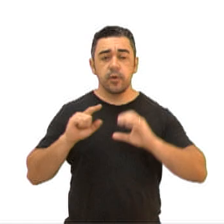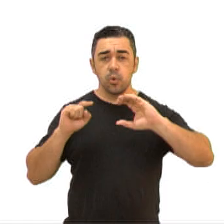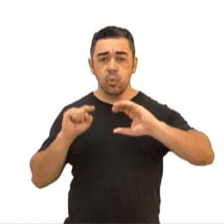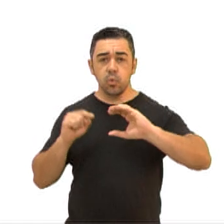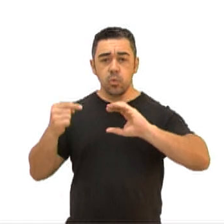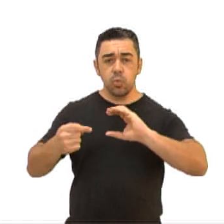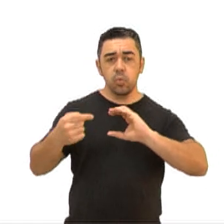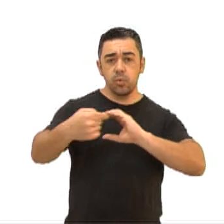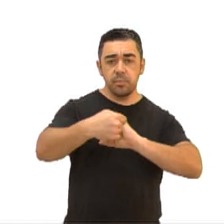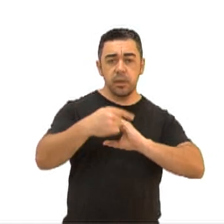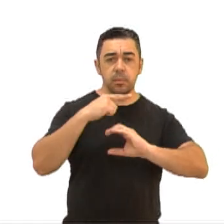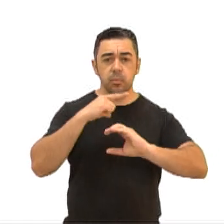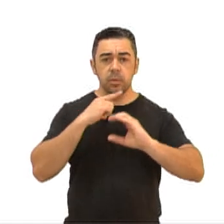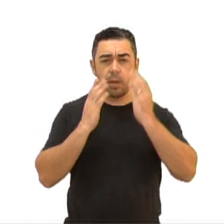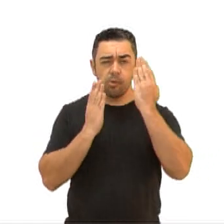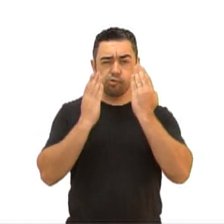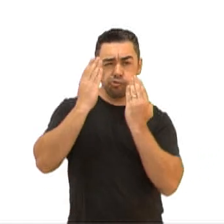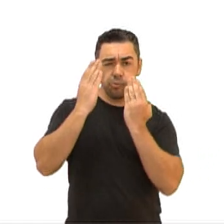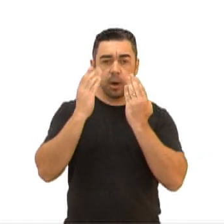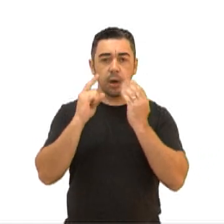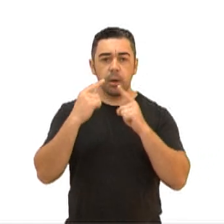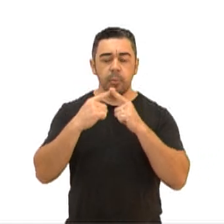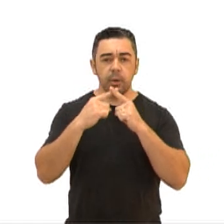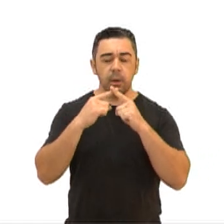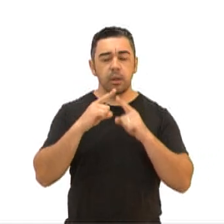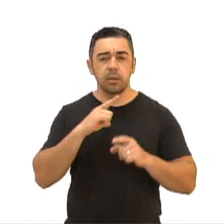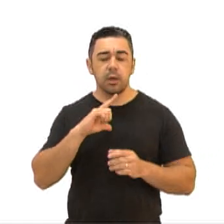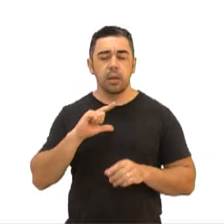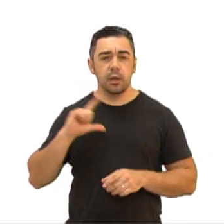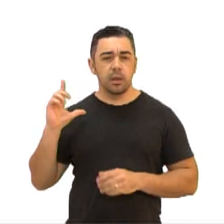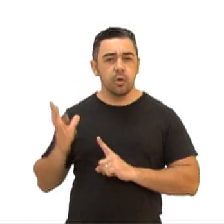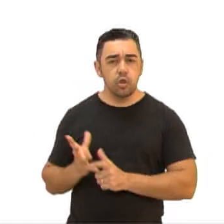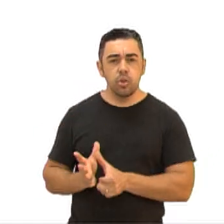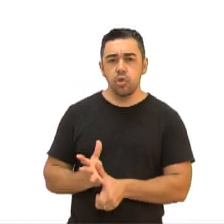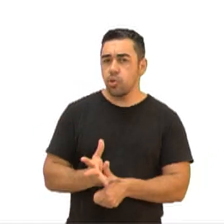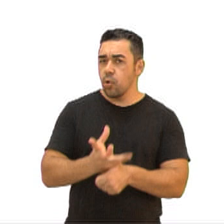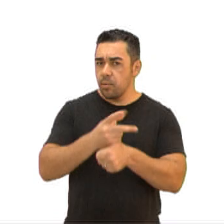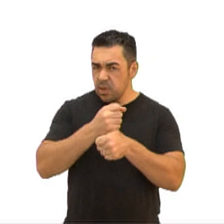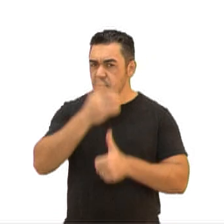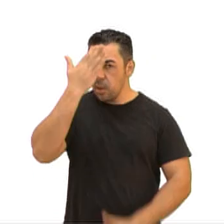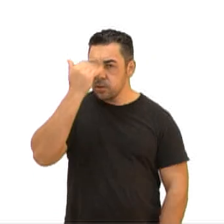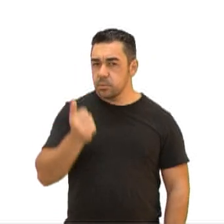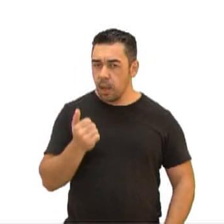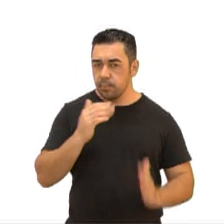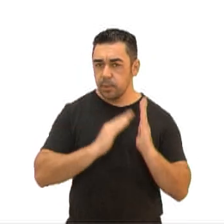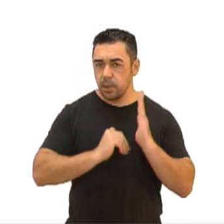tem essas deformações propositalmente, não é que ele tinha um domínio de técnica muito grande.